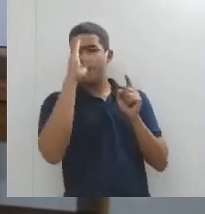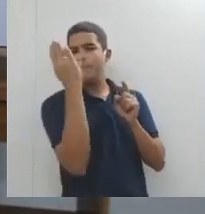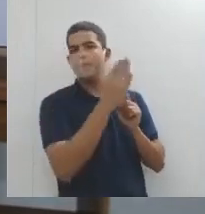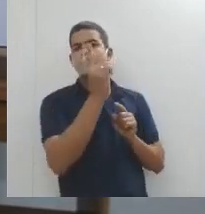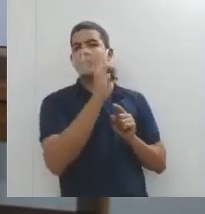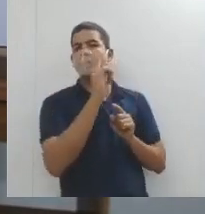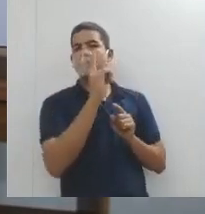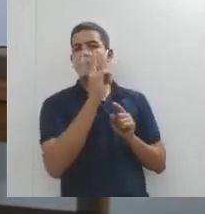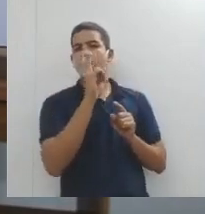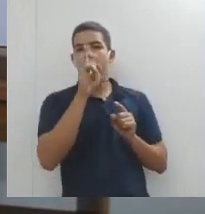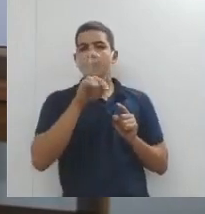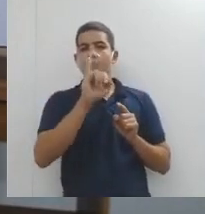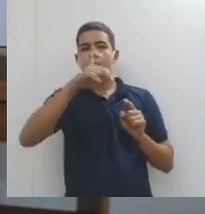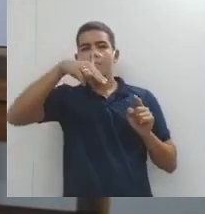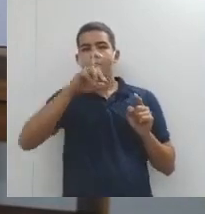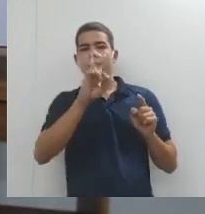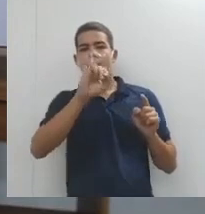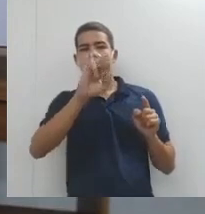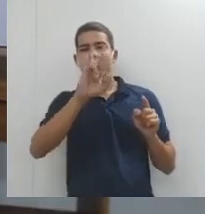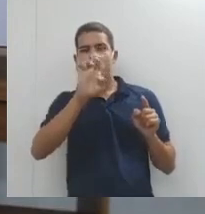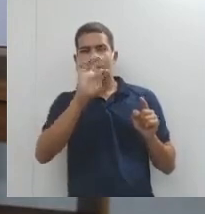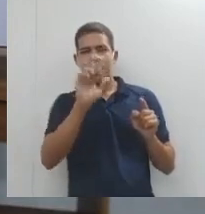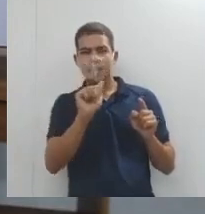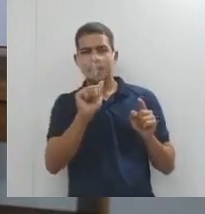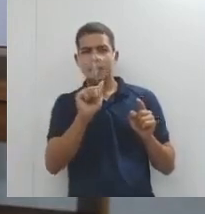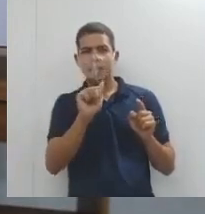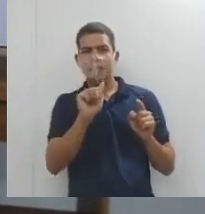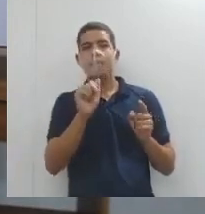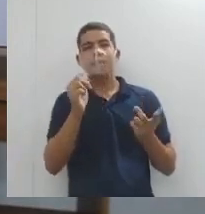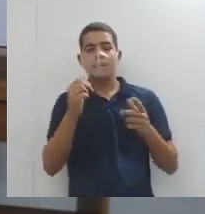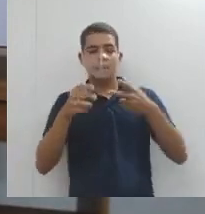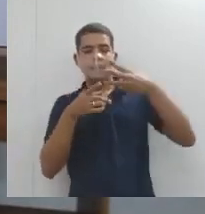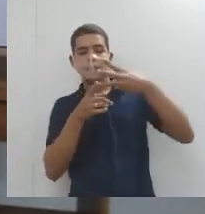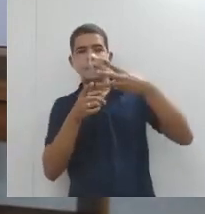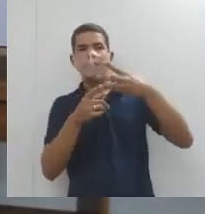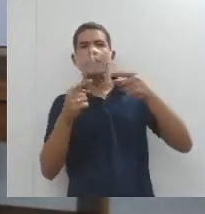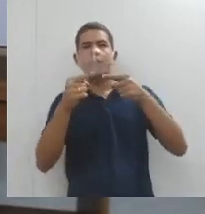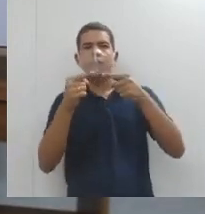é indireta, porque tem uma preposiçãozinha ali no meio. Então, nós chamamos de